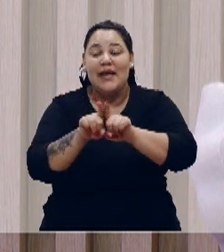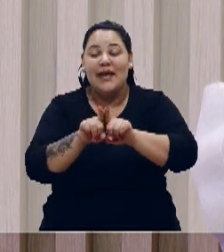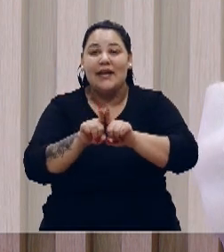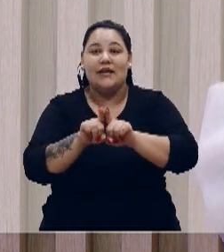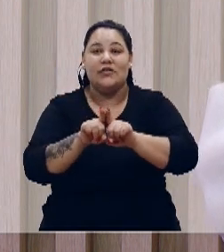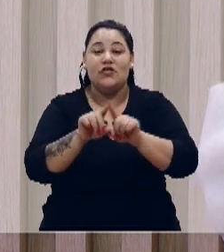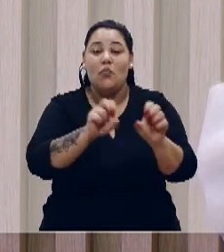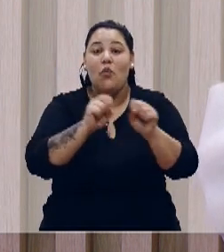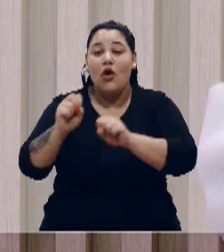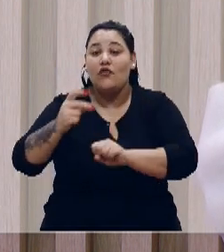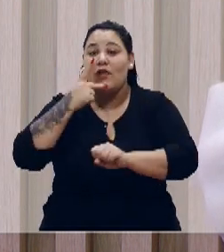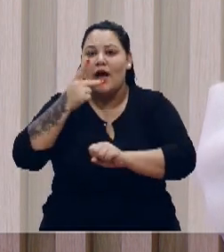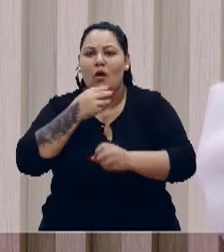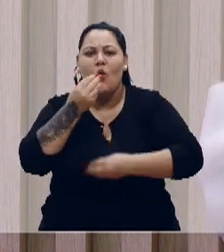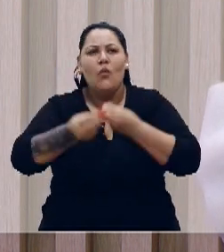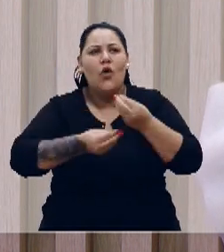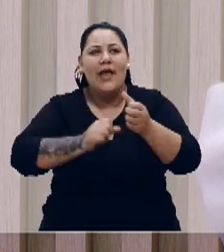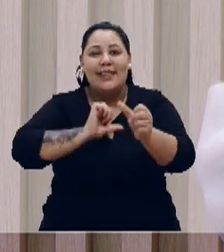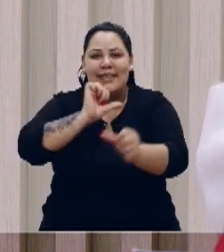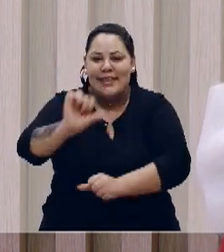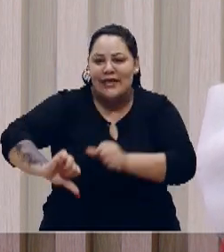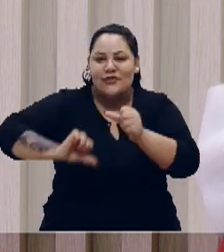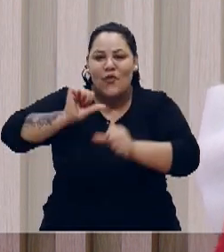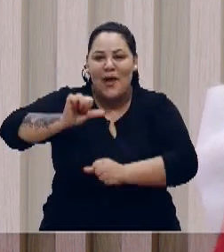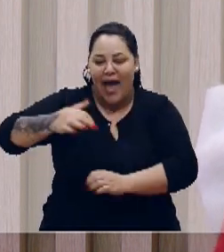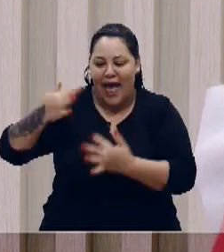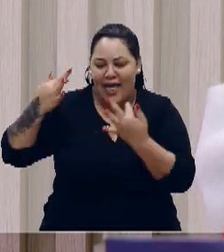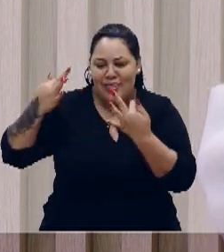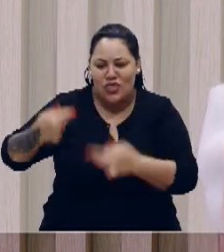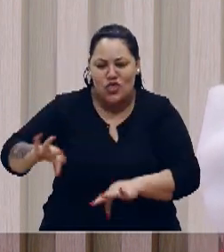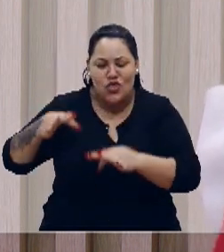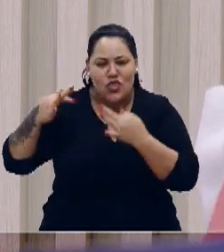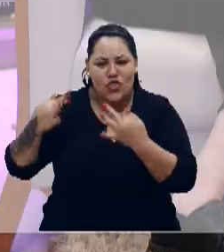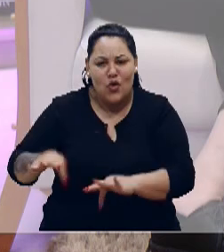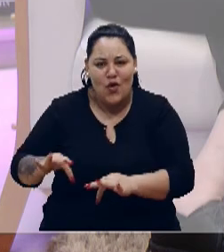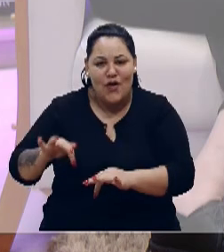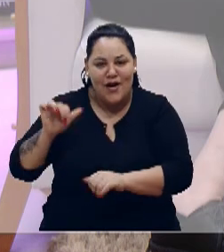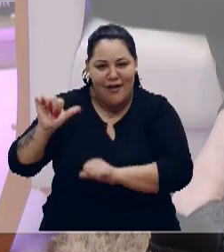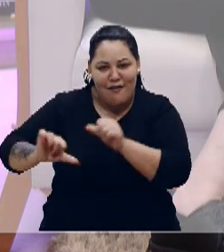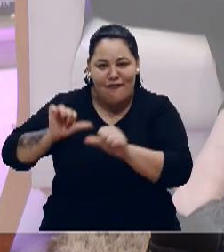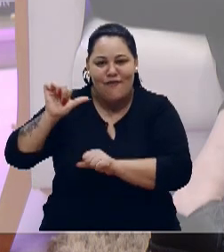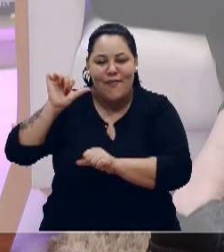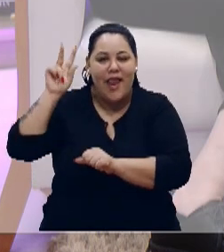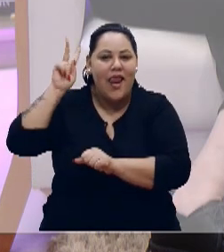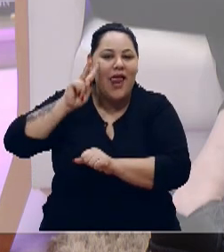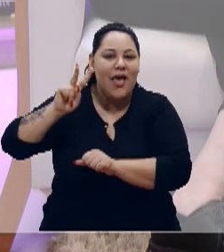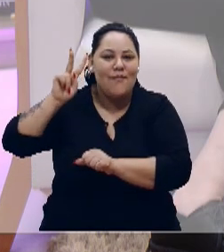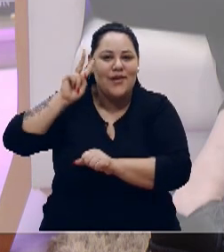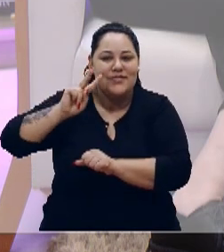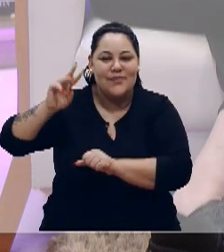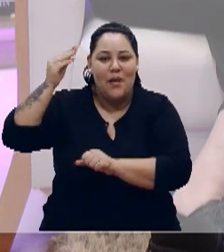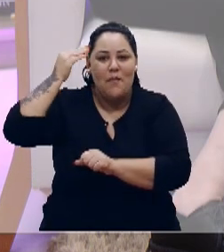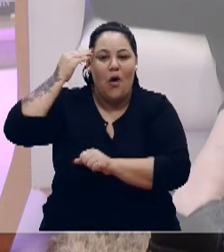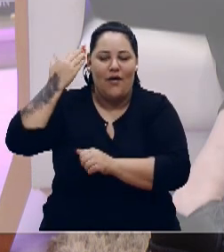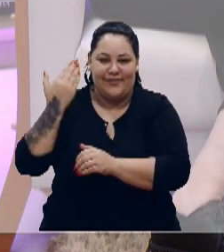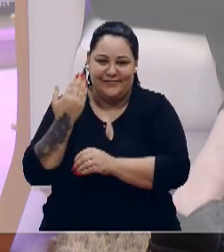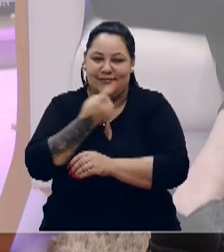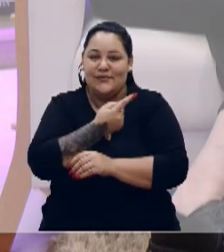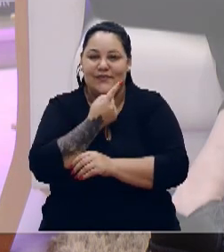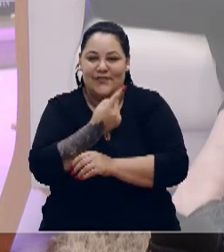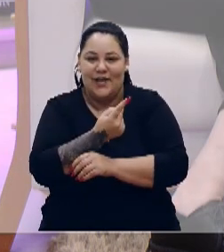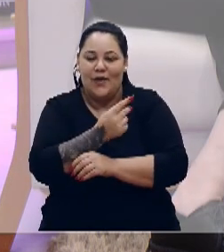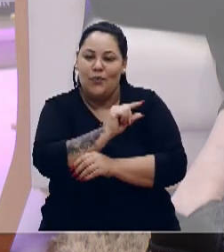como transformar a dor em memória, né? Então, com amor. Então, a gente pode falar um pouquinho. A Bianca começa falando, depois a